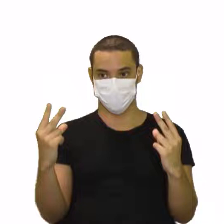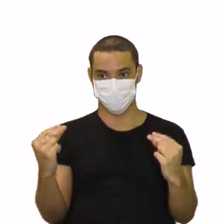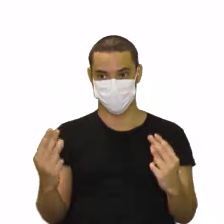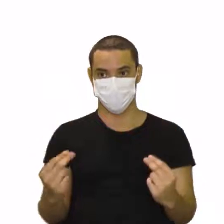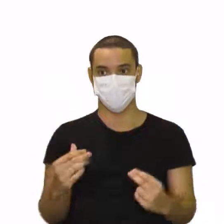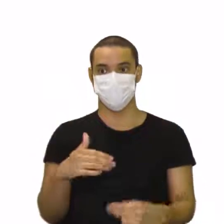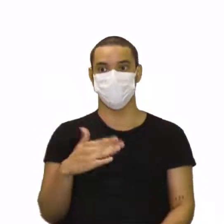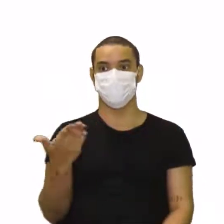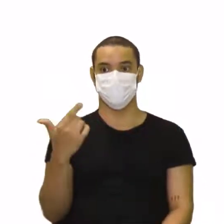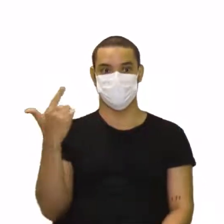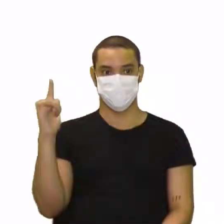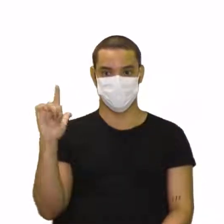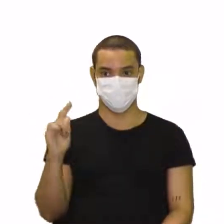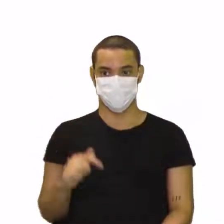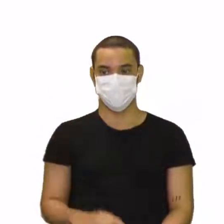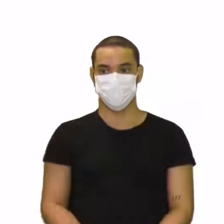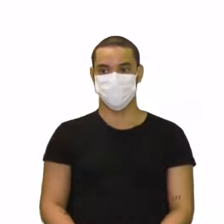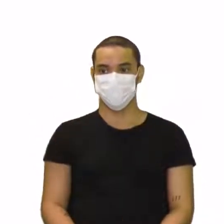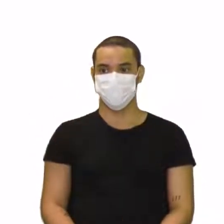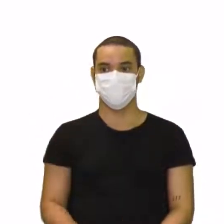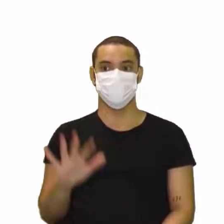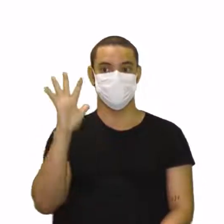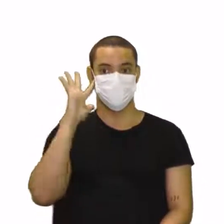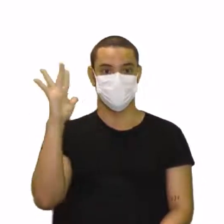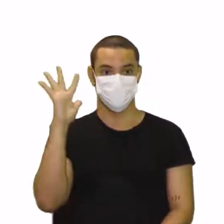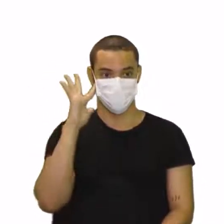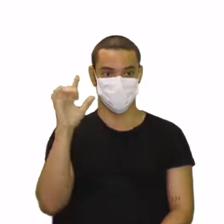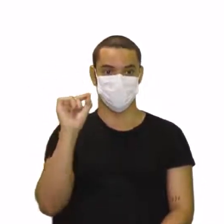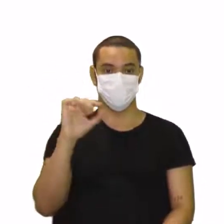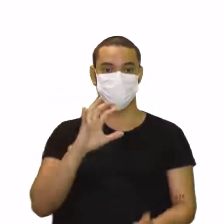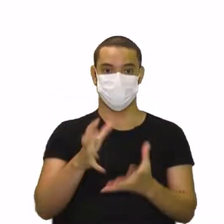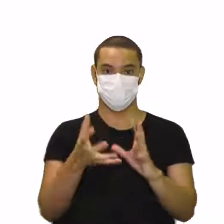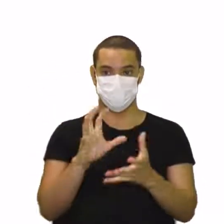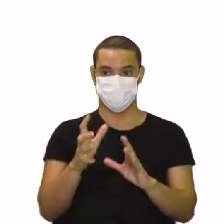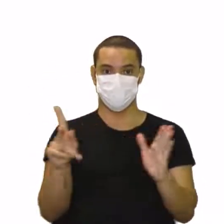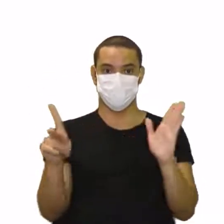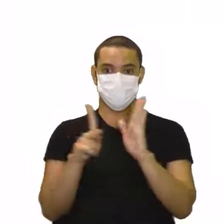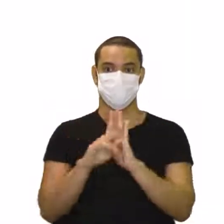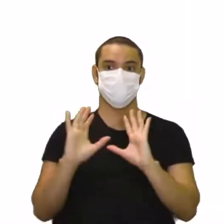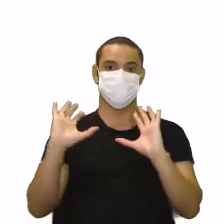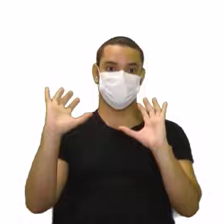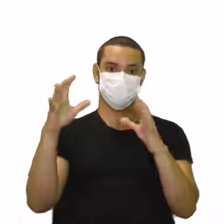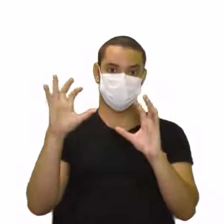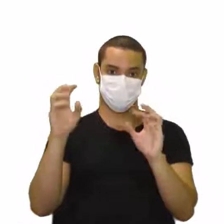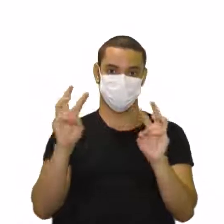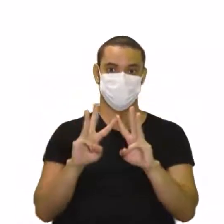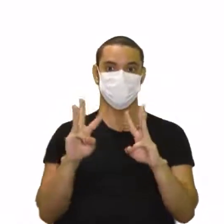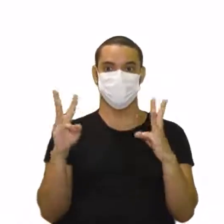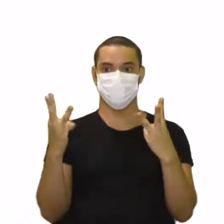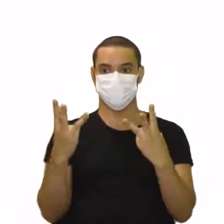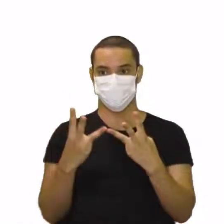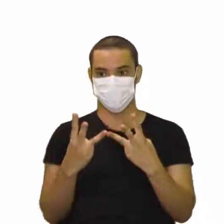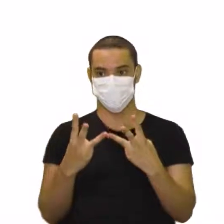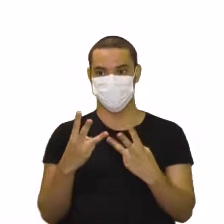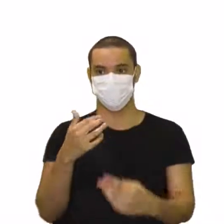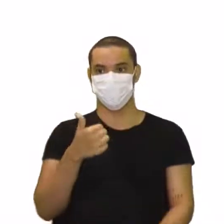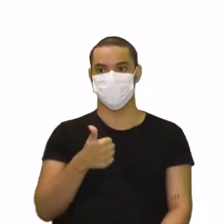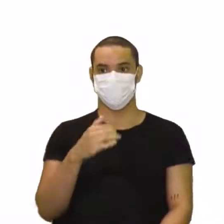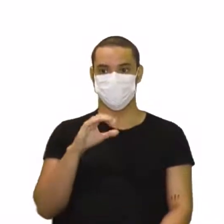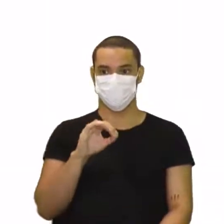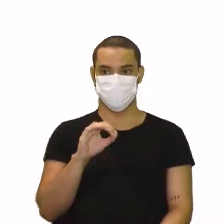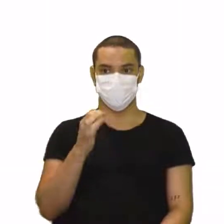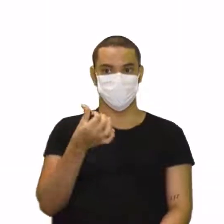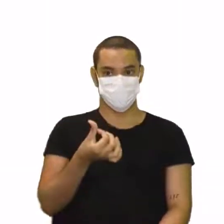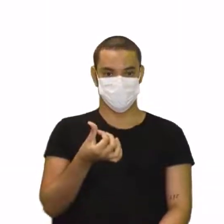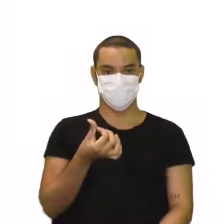para outra. Imagine uma bola de voleibol com massa 0,6 kg